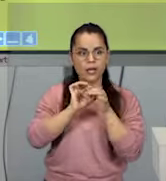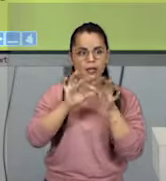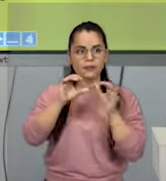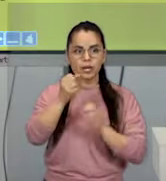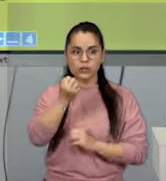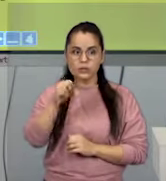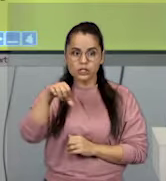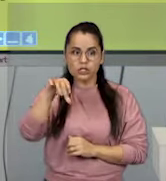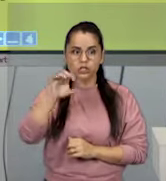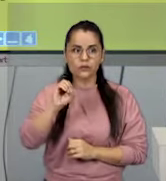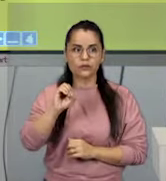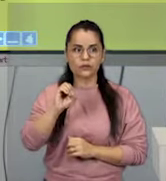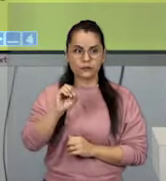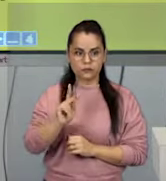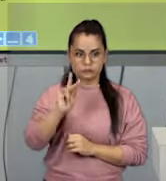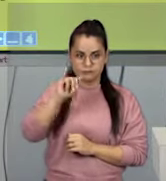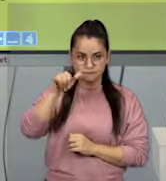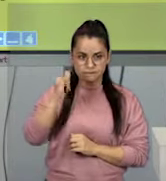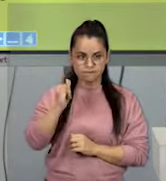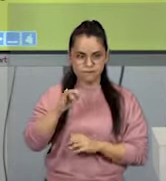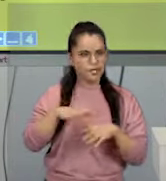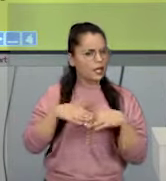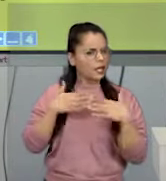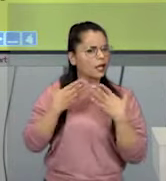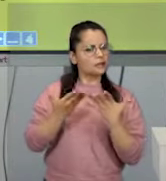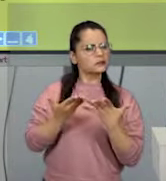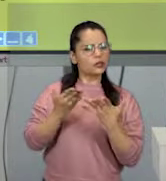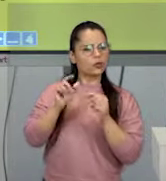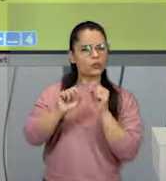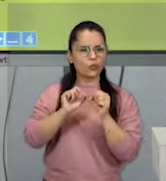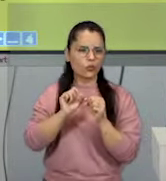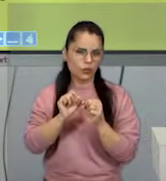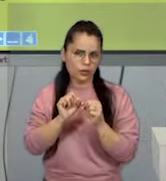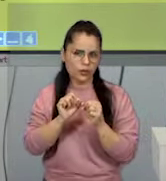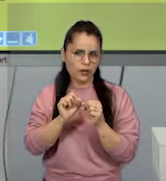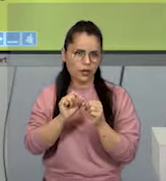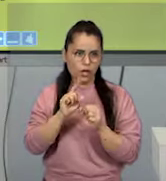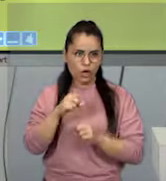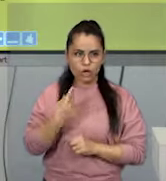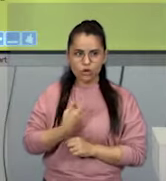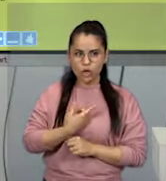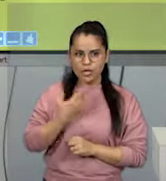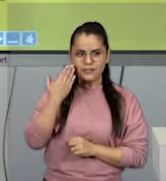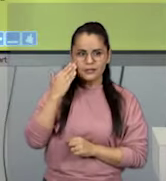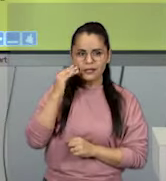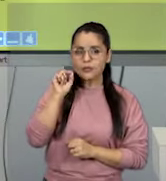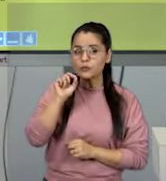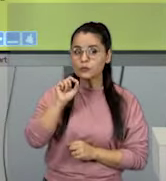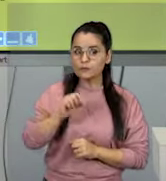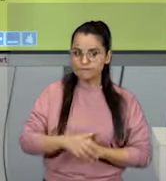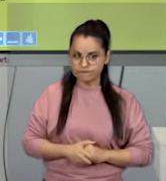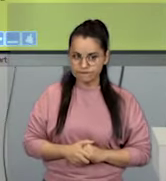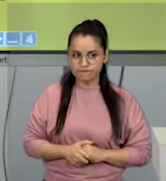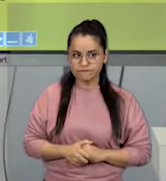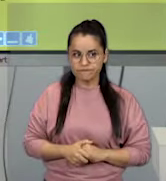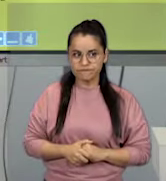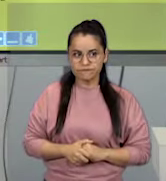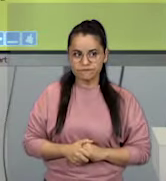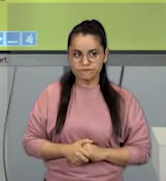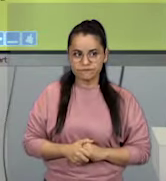libera 890 Então o que nós chegamos a essa conclusão que